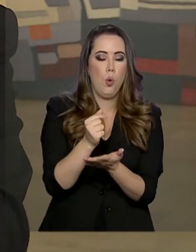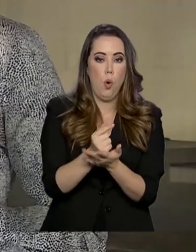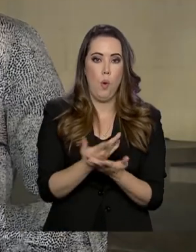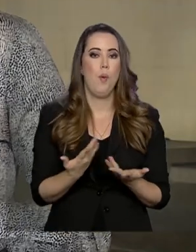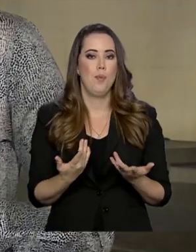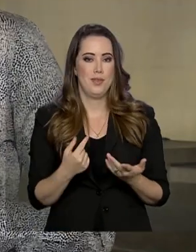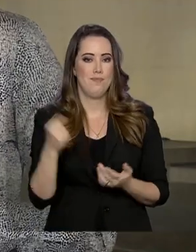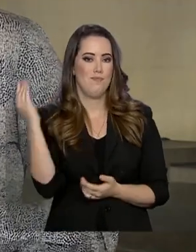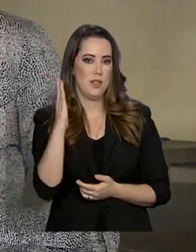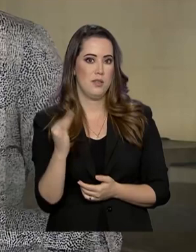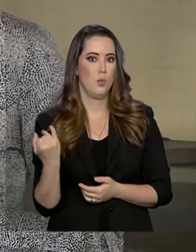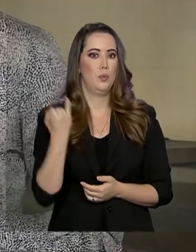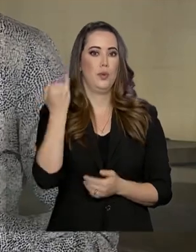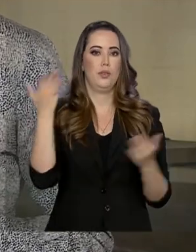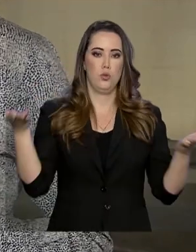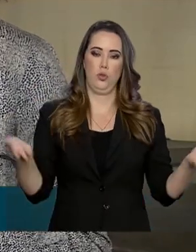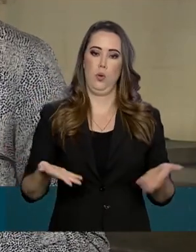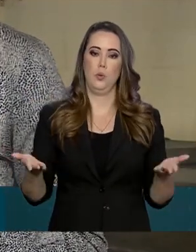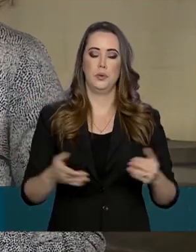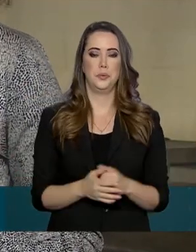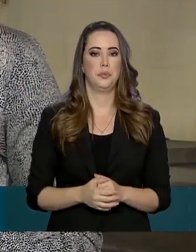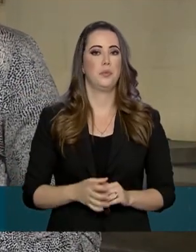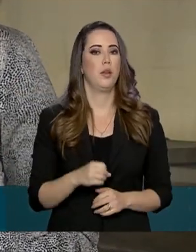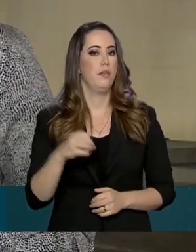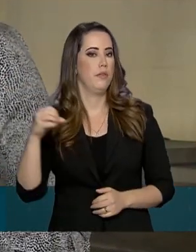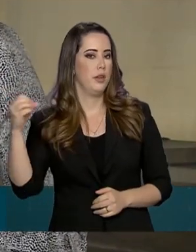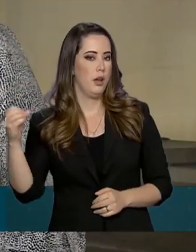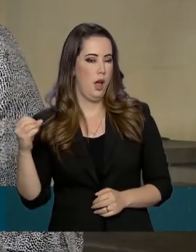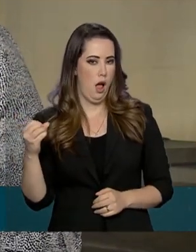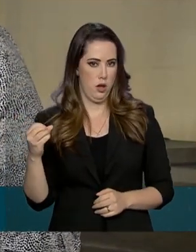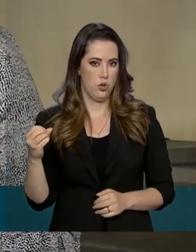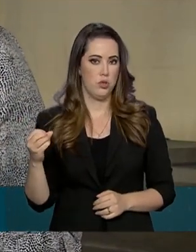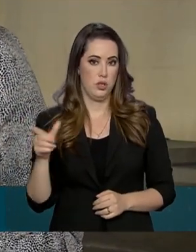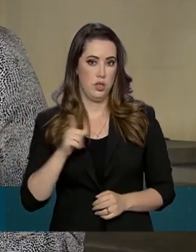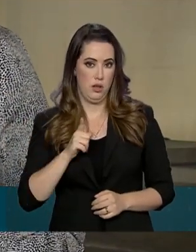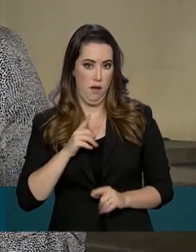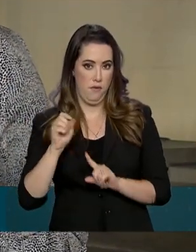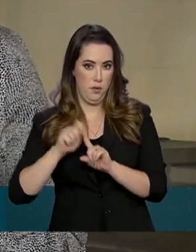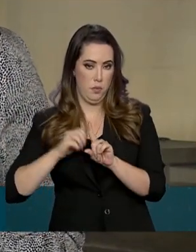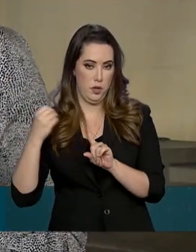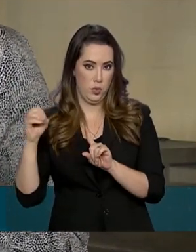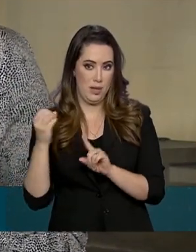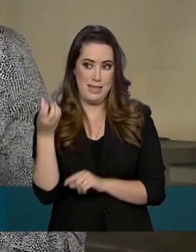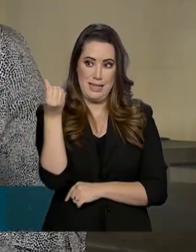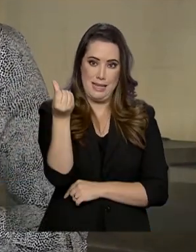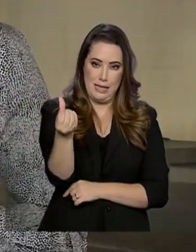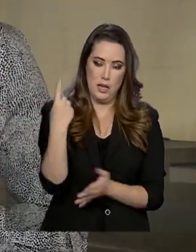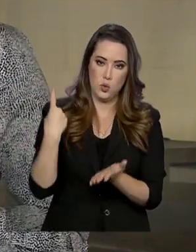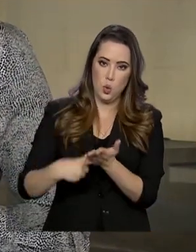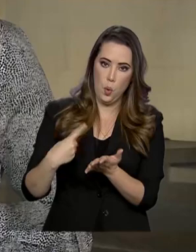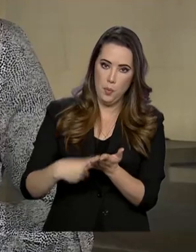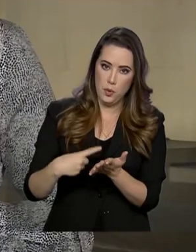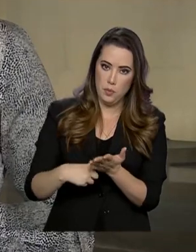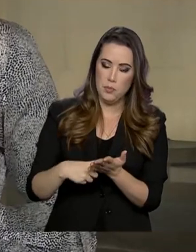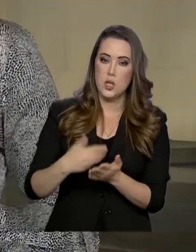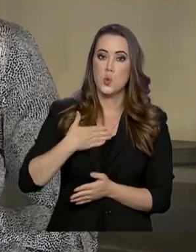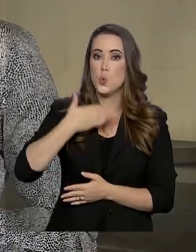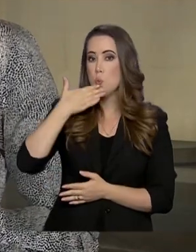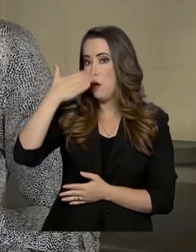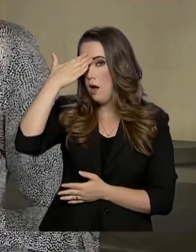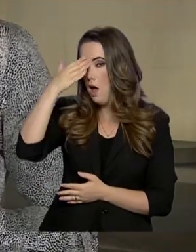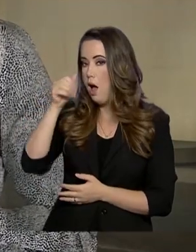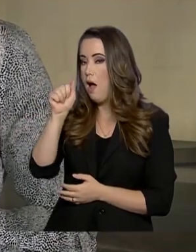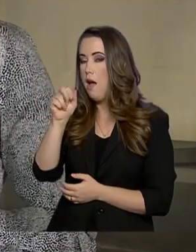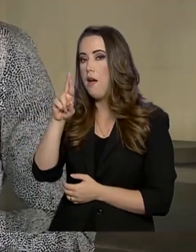o Brasil no centro. Na viagem mais recente, em outubro, foram assinados seis acordos com a Arábia Saudita. Os árabes também